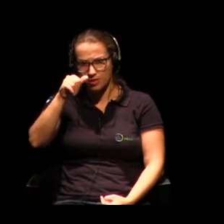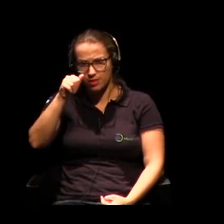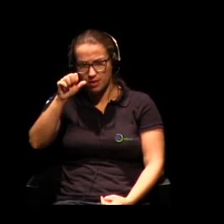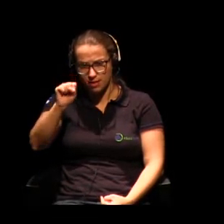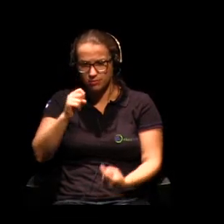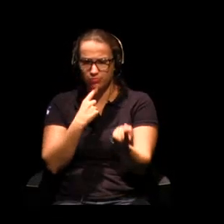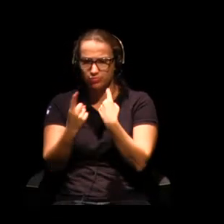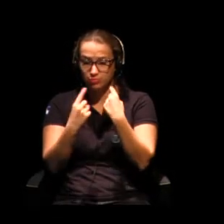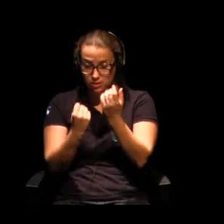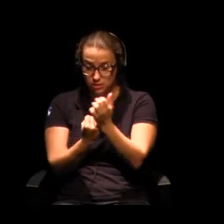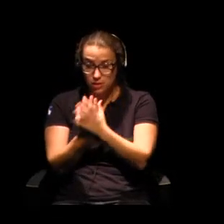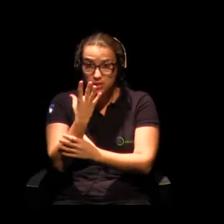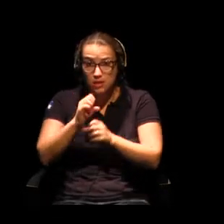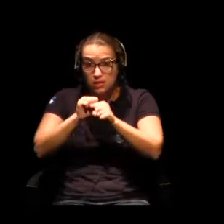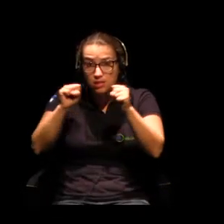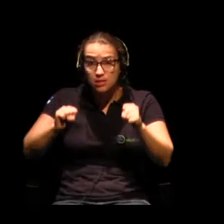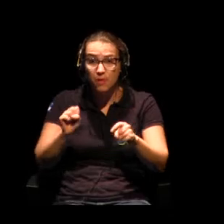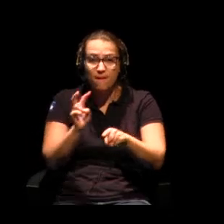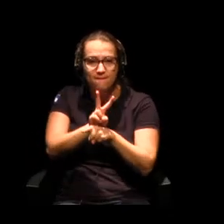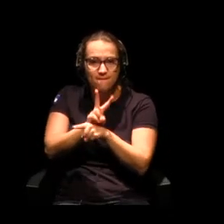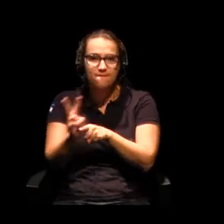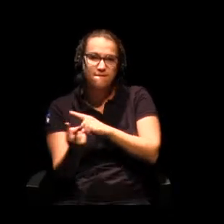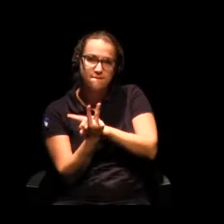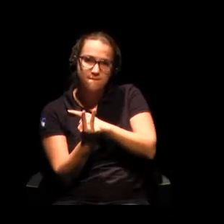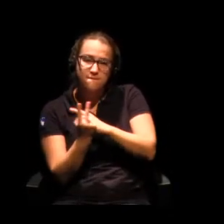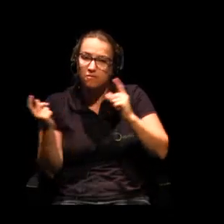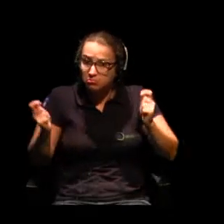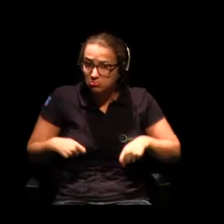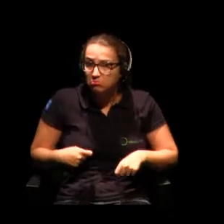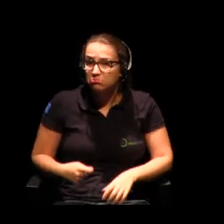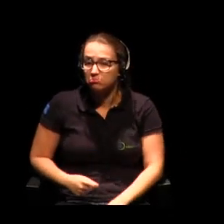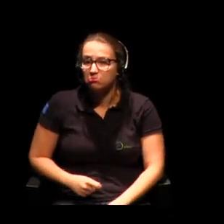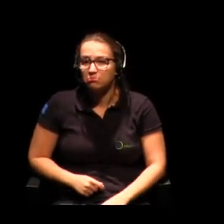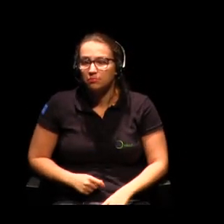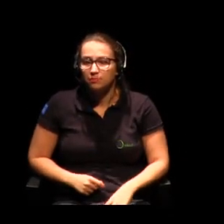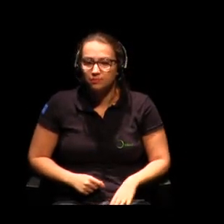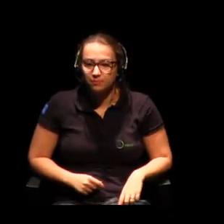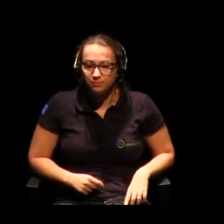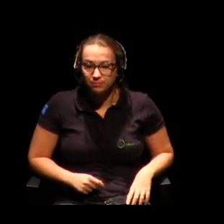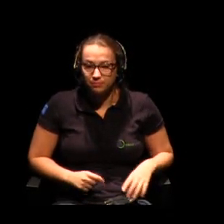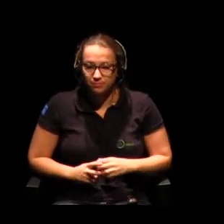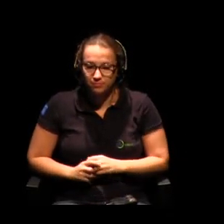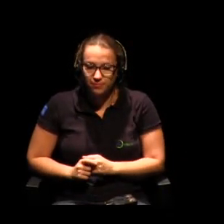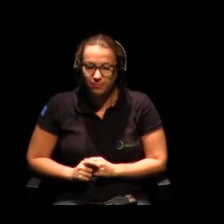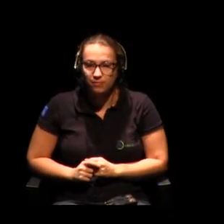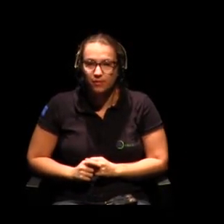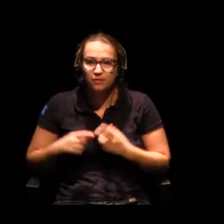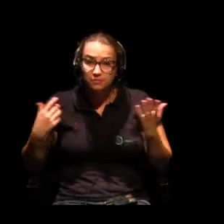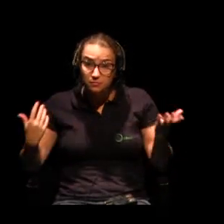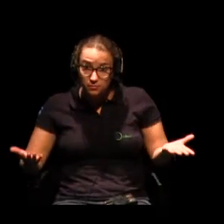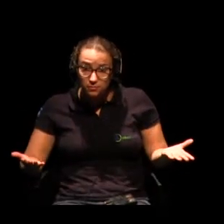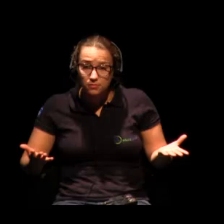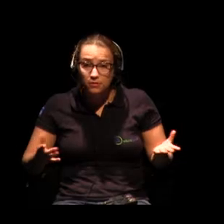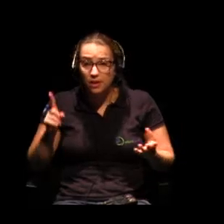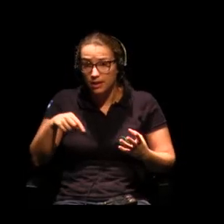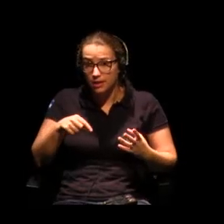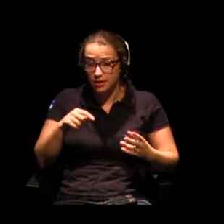rodovias nos Estados Unidos, e esse sistema era um sistema de defesa.